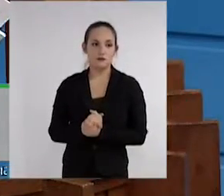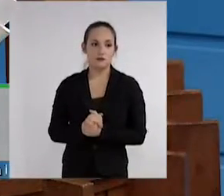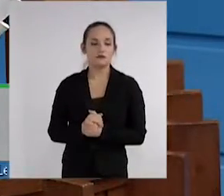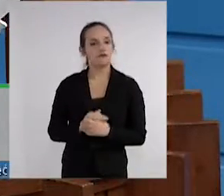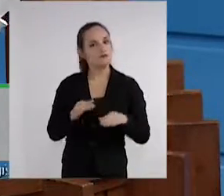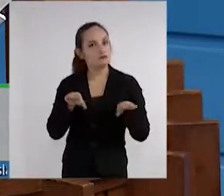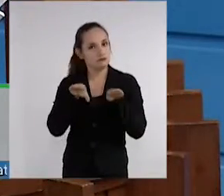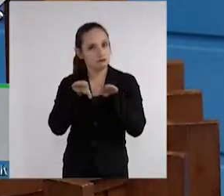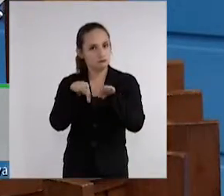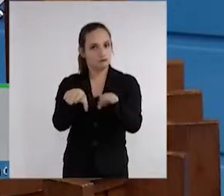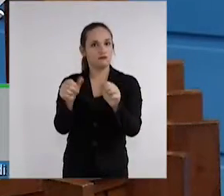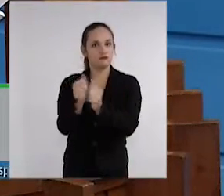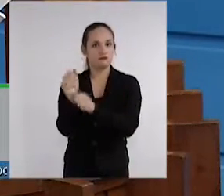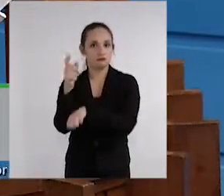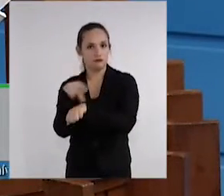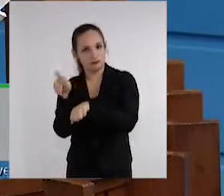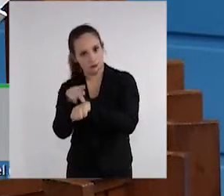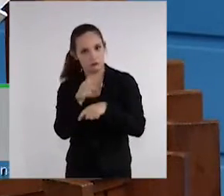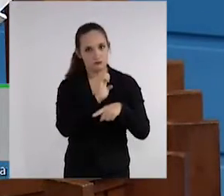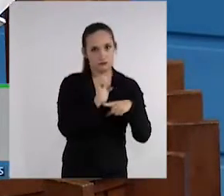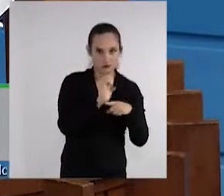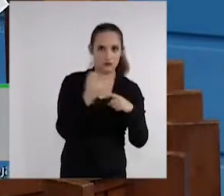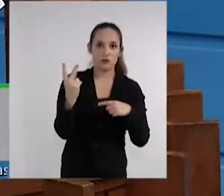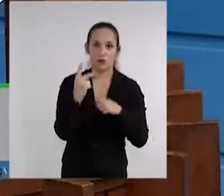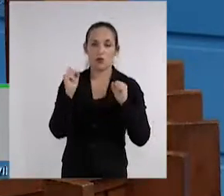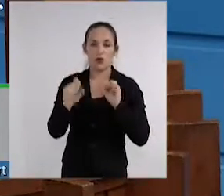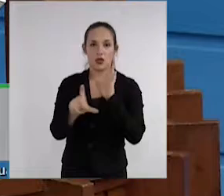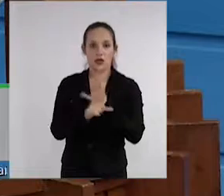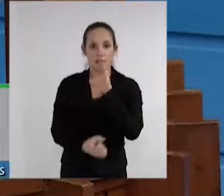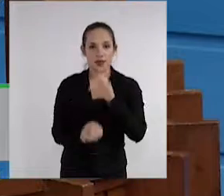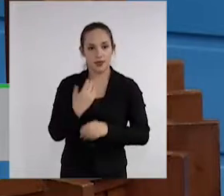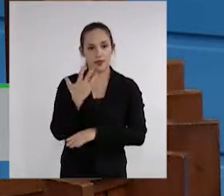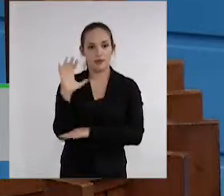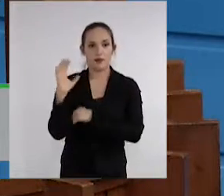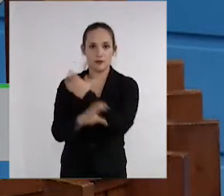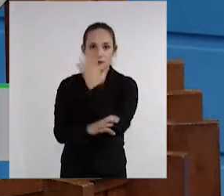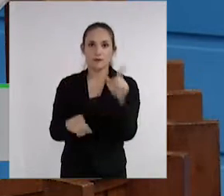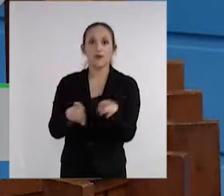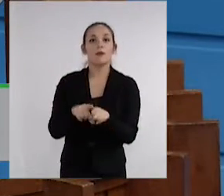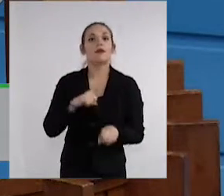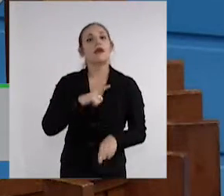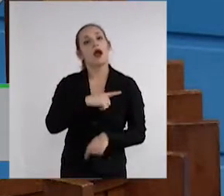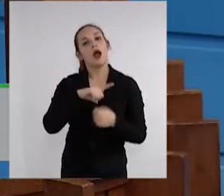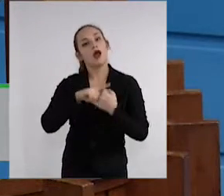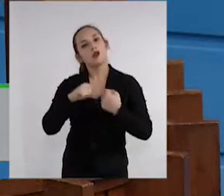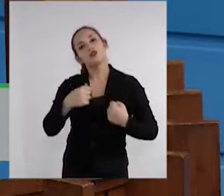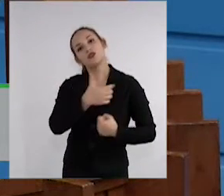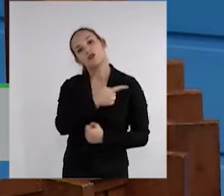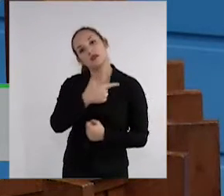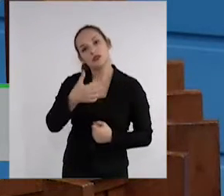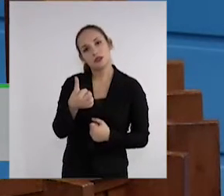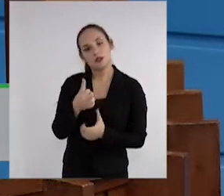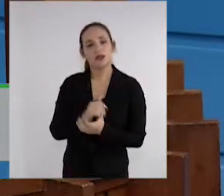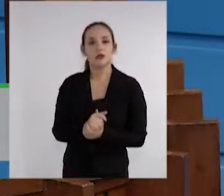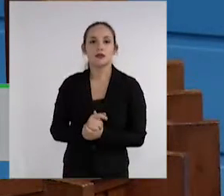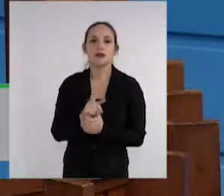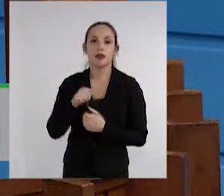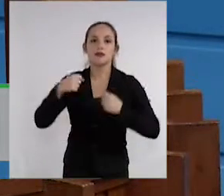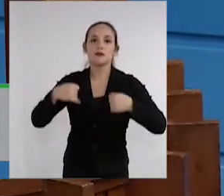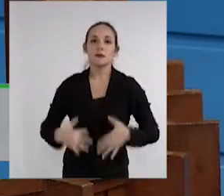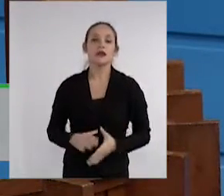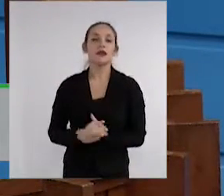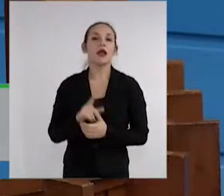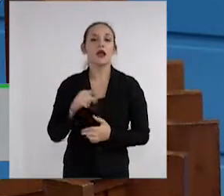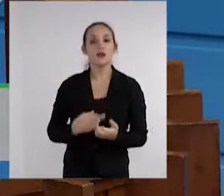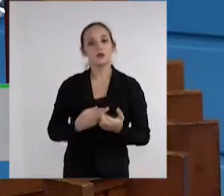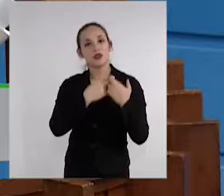e devemos legislar a respeito dessa questão. Além do artigo 26, que coloca lá entre os bens do Estado as